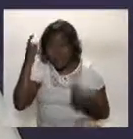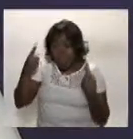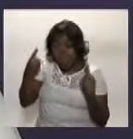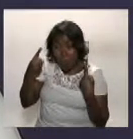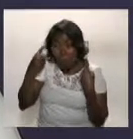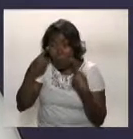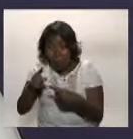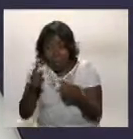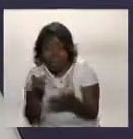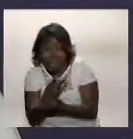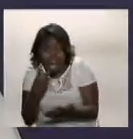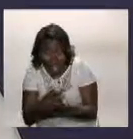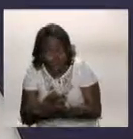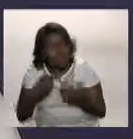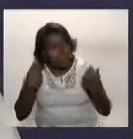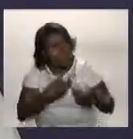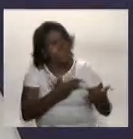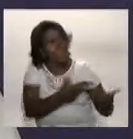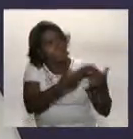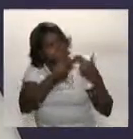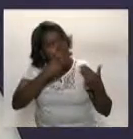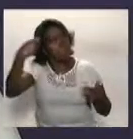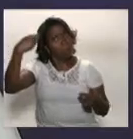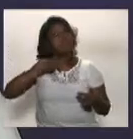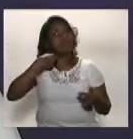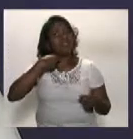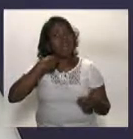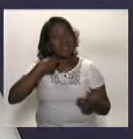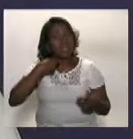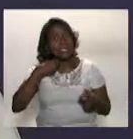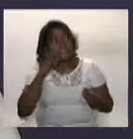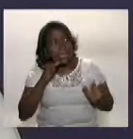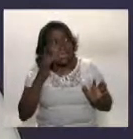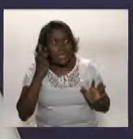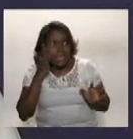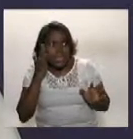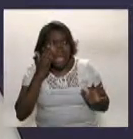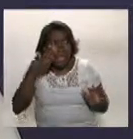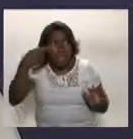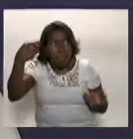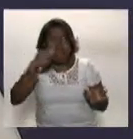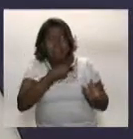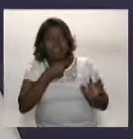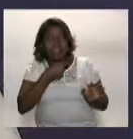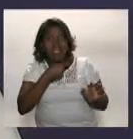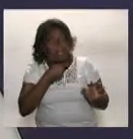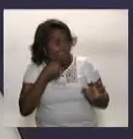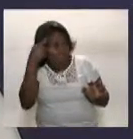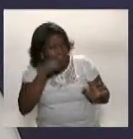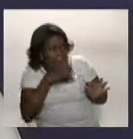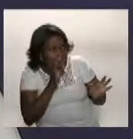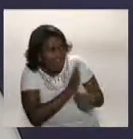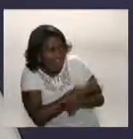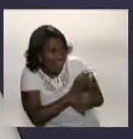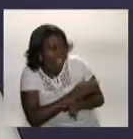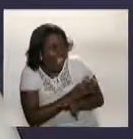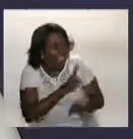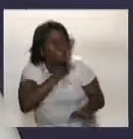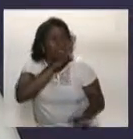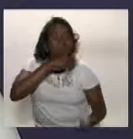importa o tamanho da pena. Essa questão, tem que ser pena de... Não é isso. O que tem que haver é a garantia da